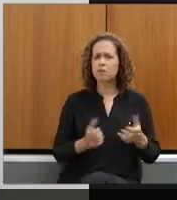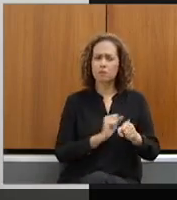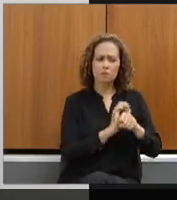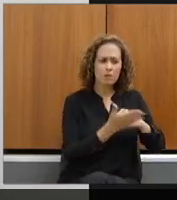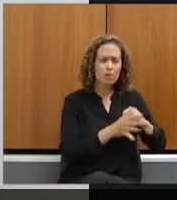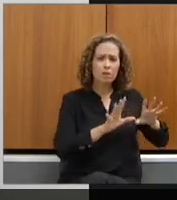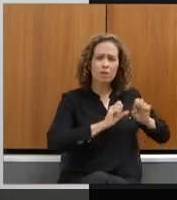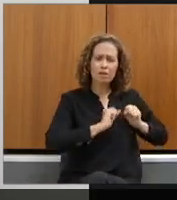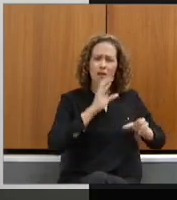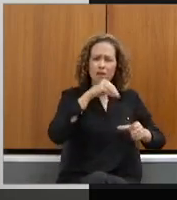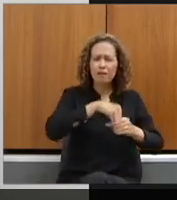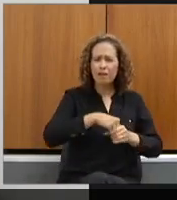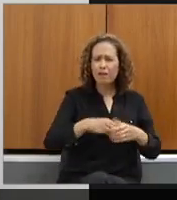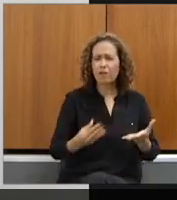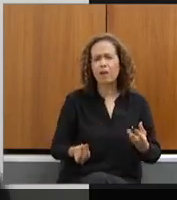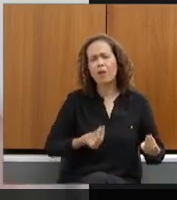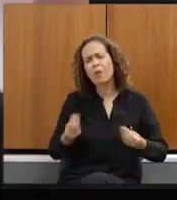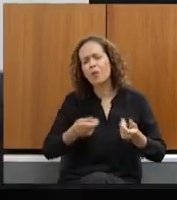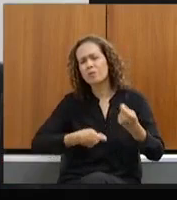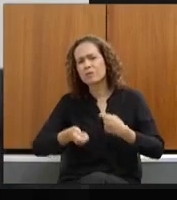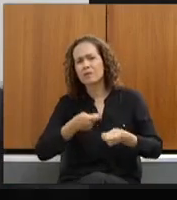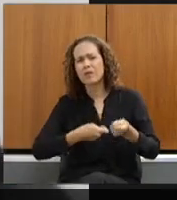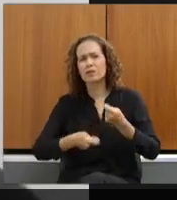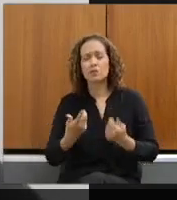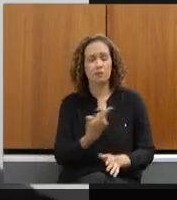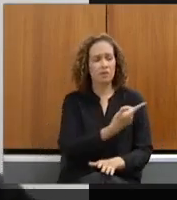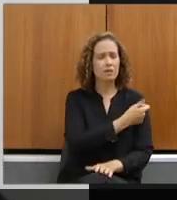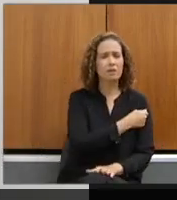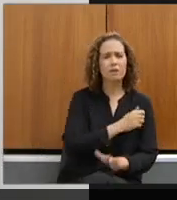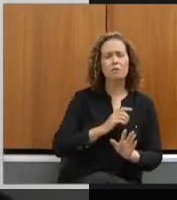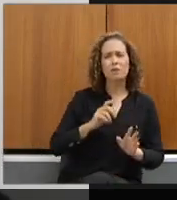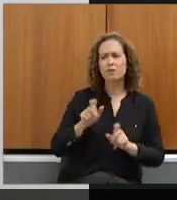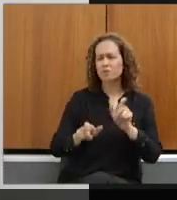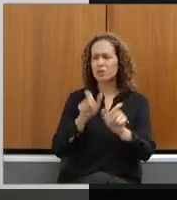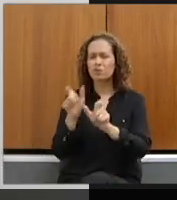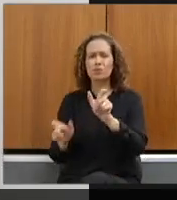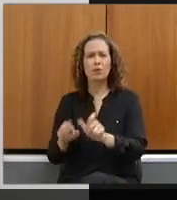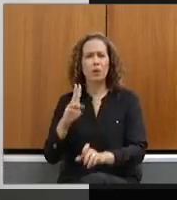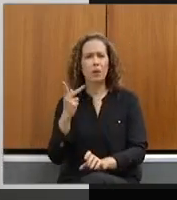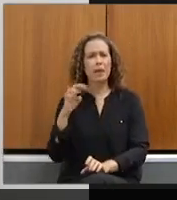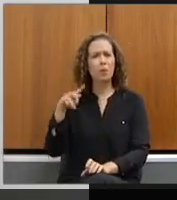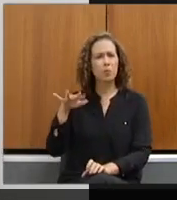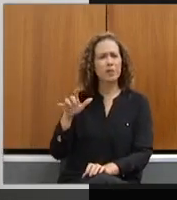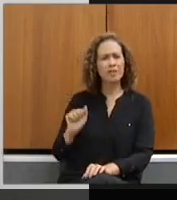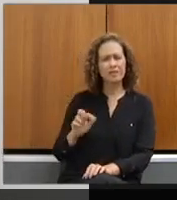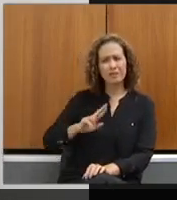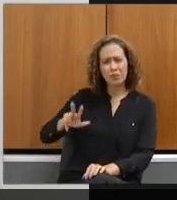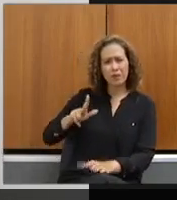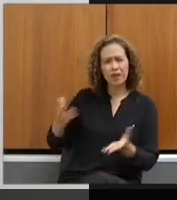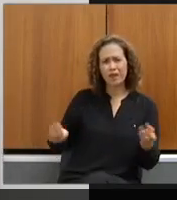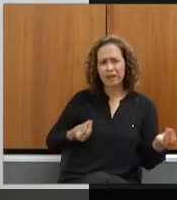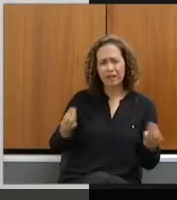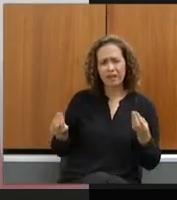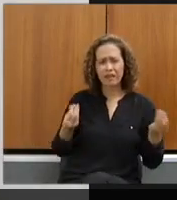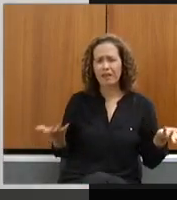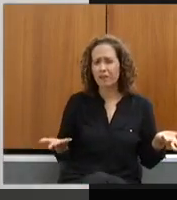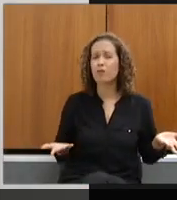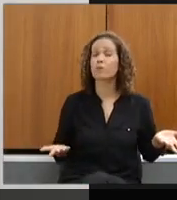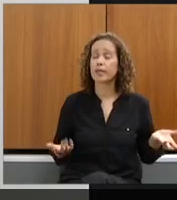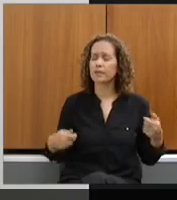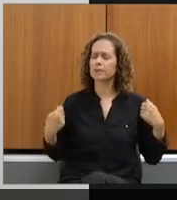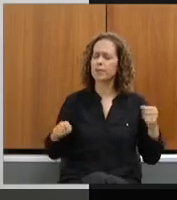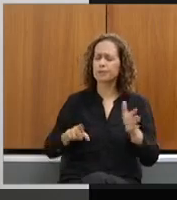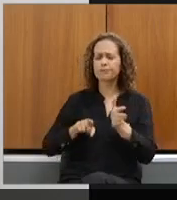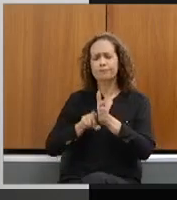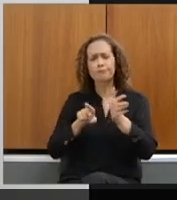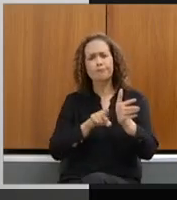entendo quando que o administrativo é vacinada pessoal da Hemominas né acho que a gente tem que ter transparência disso eu teria muitas outras